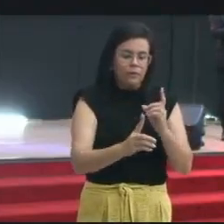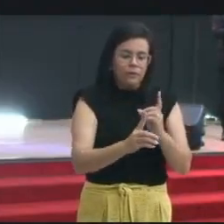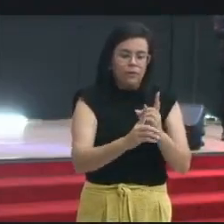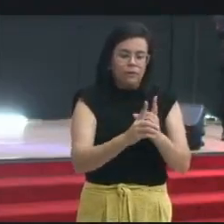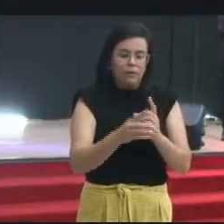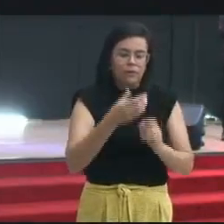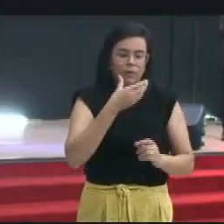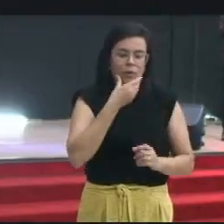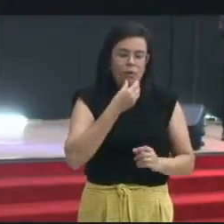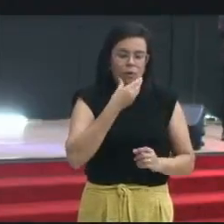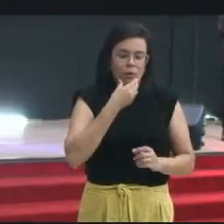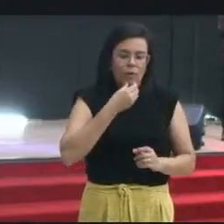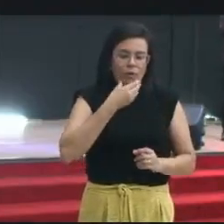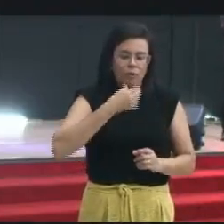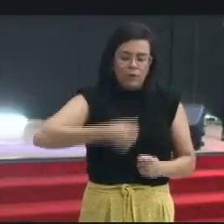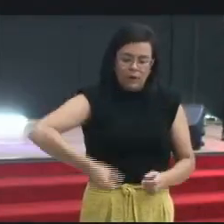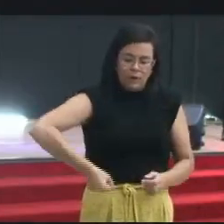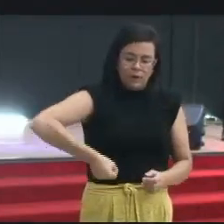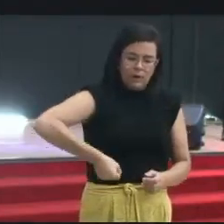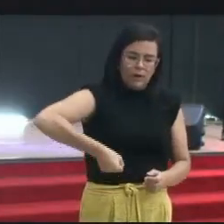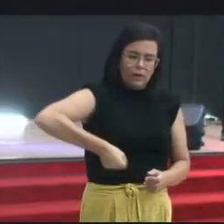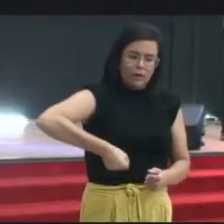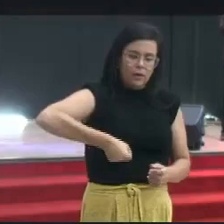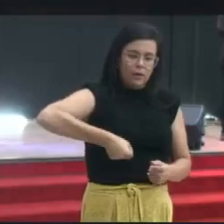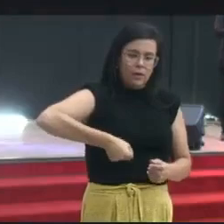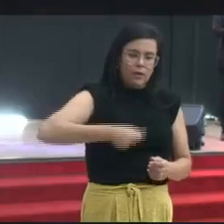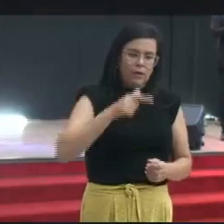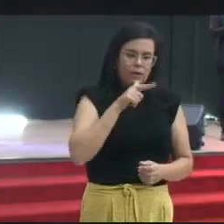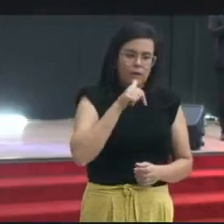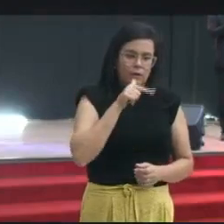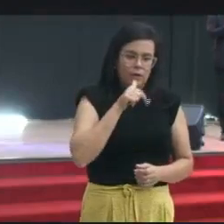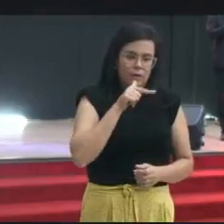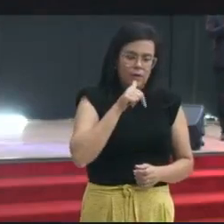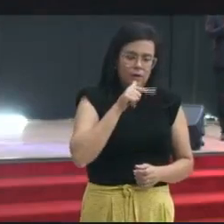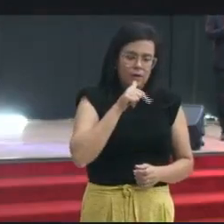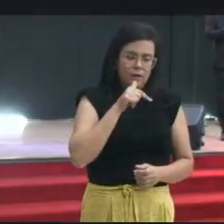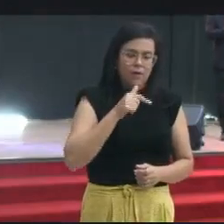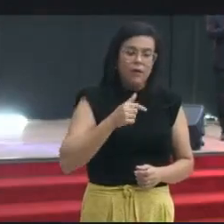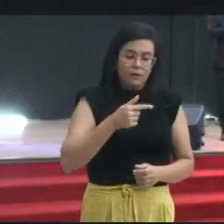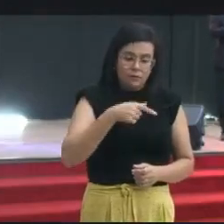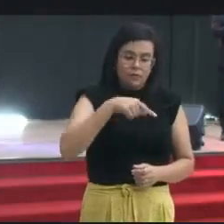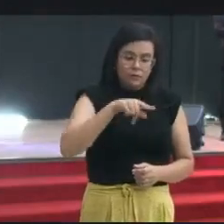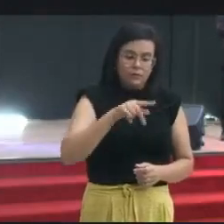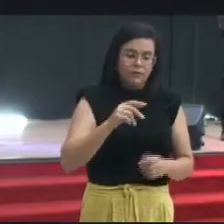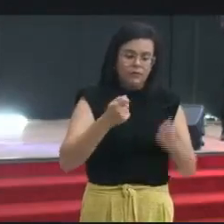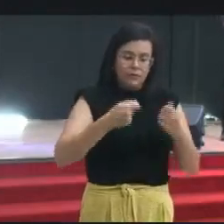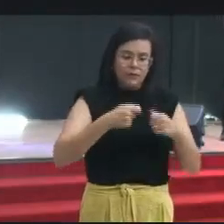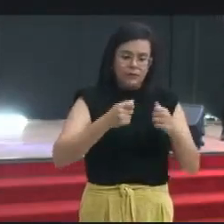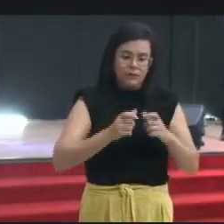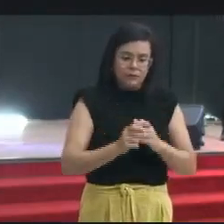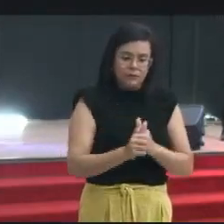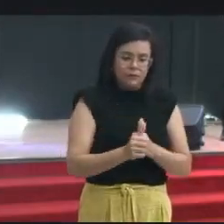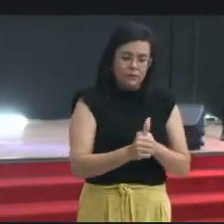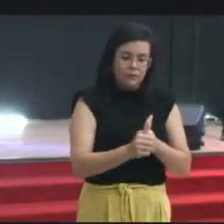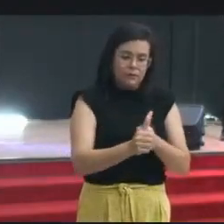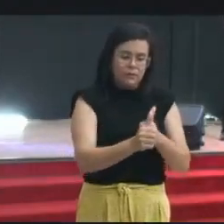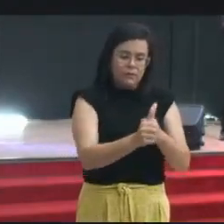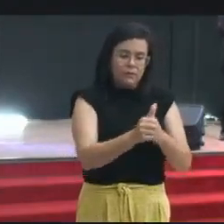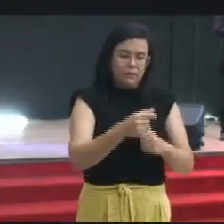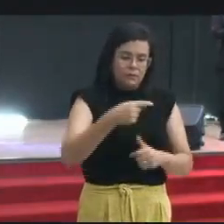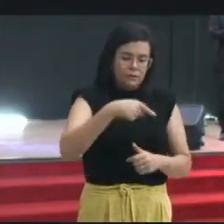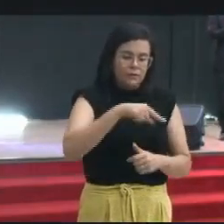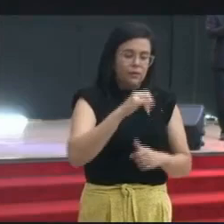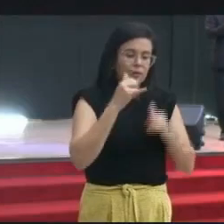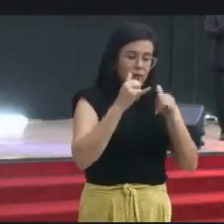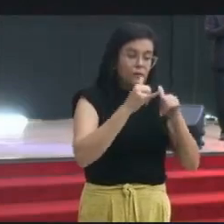carregando um pote de água. Sigam-no até a casa em que ele entrar e digam ao dono da casa: